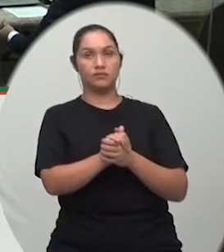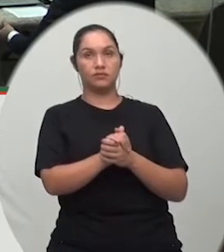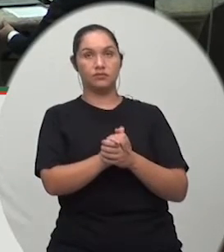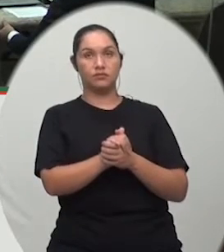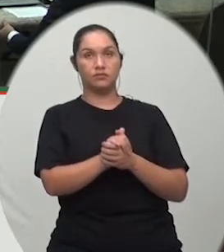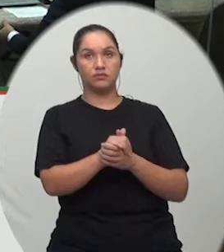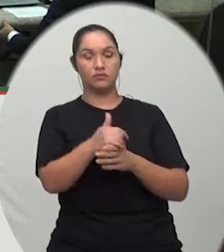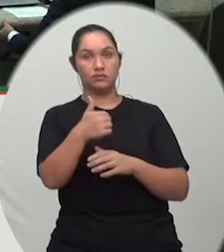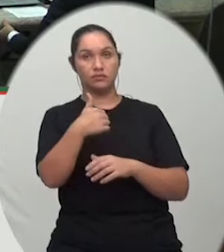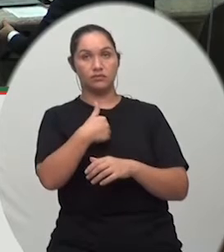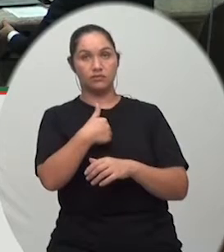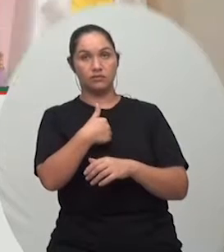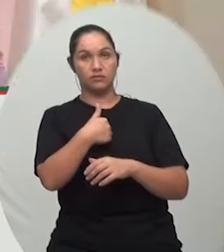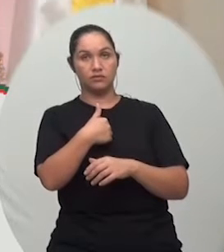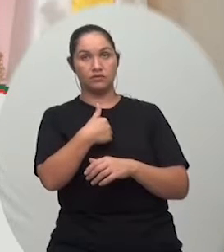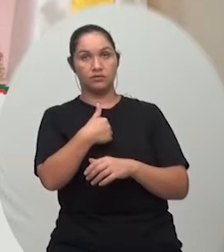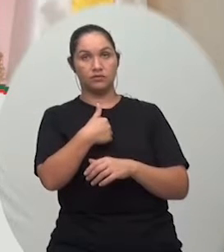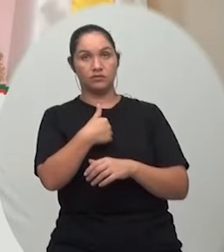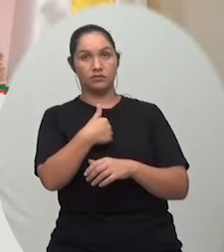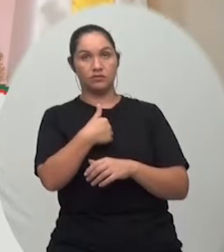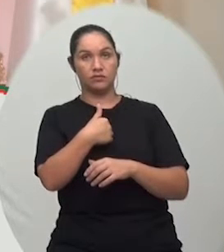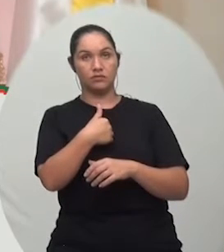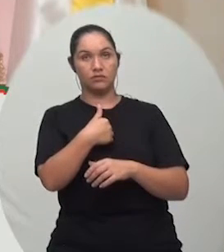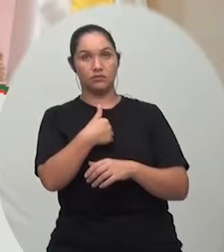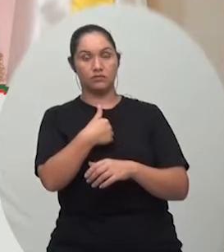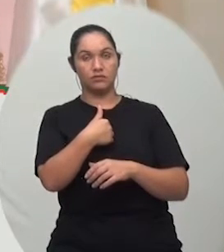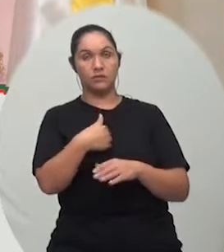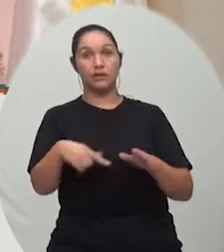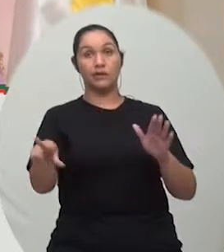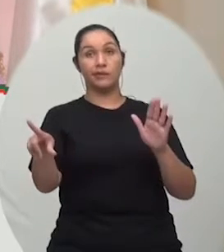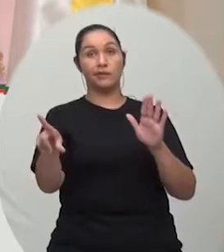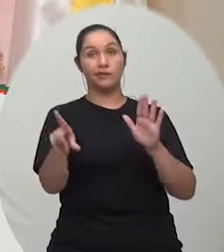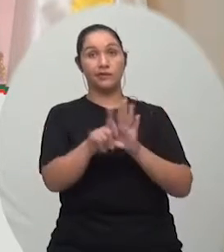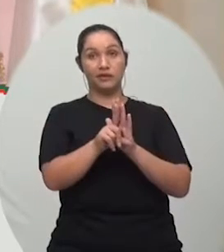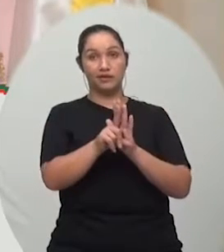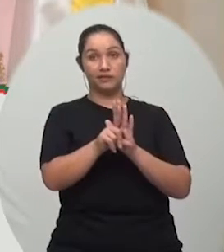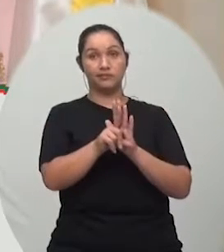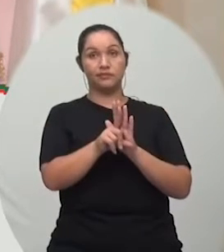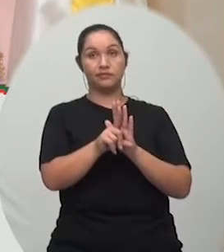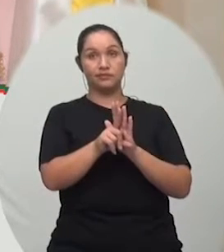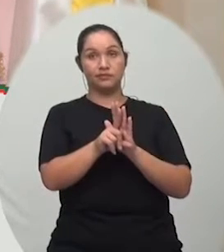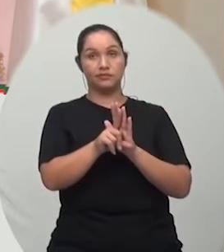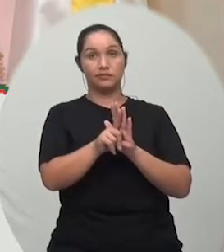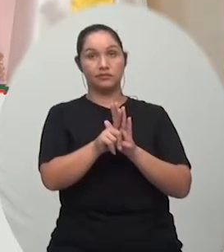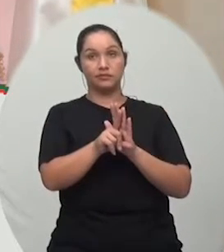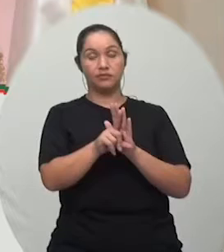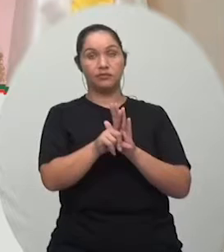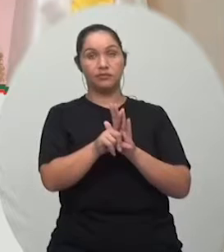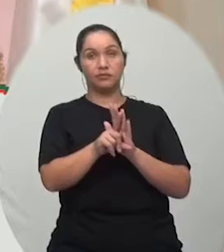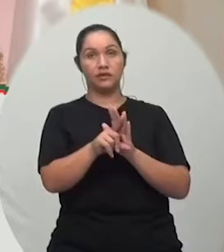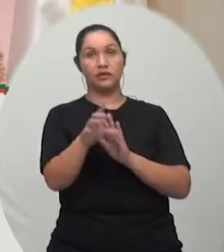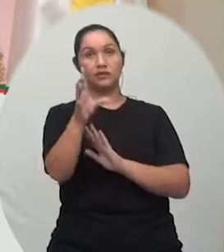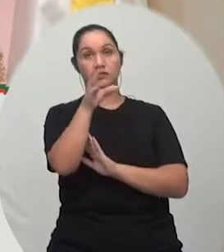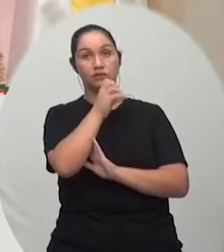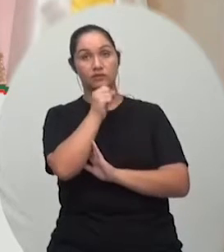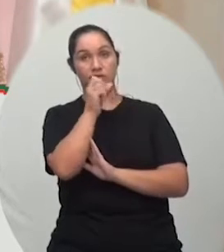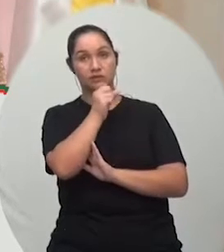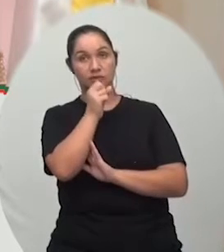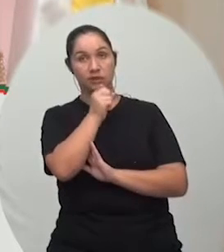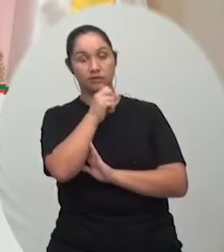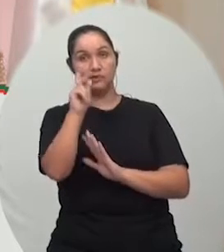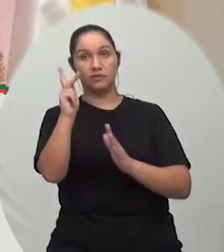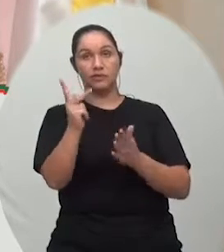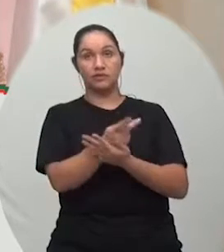fui vítima da nossa própria lei, sofri um acidente no sábado à noite, depois do jogo do Criciúma, que também foi